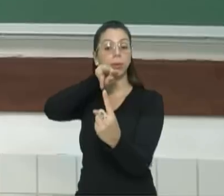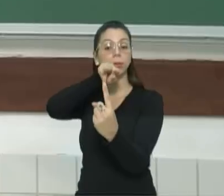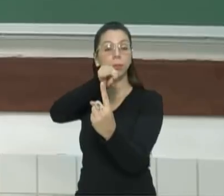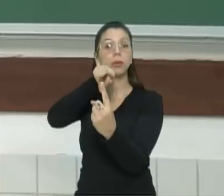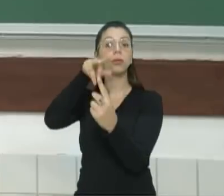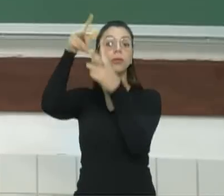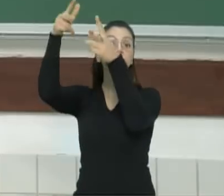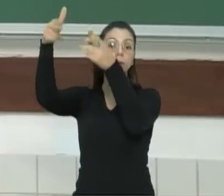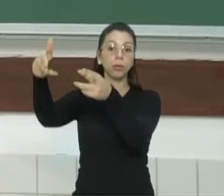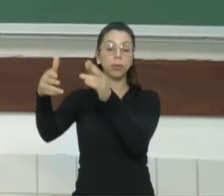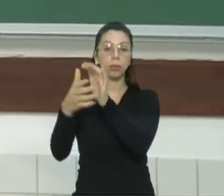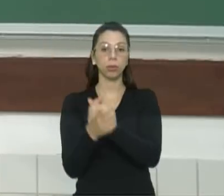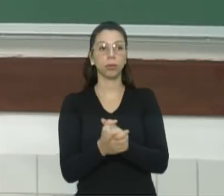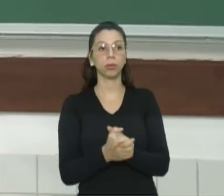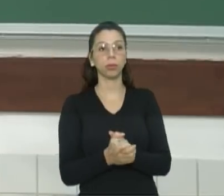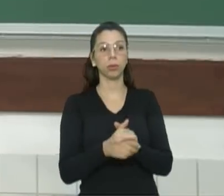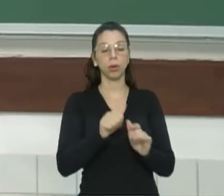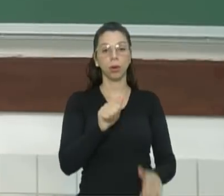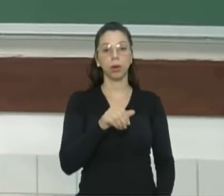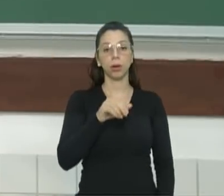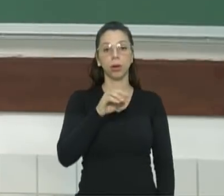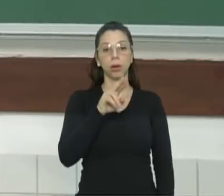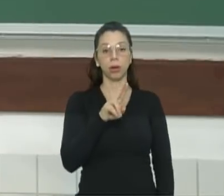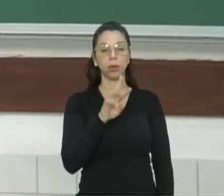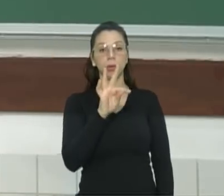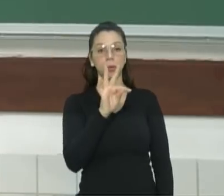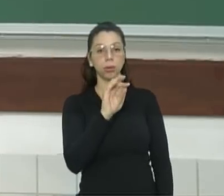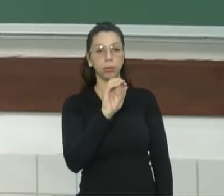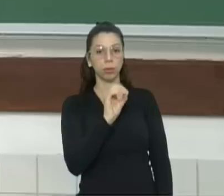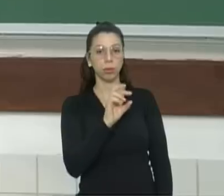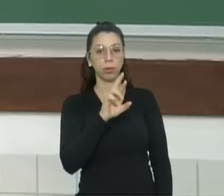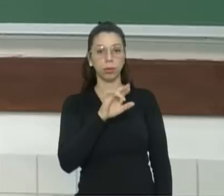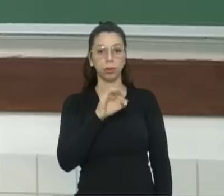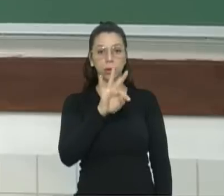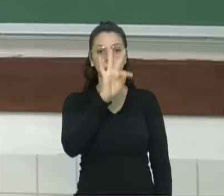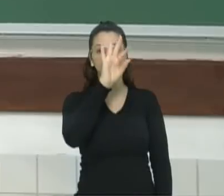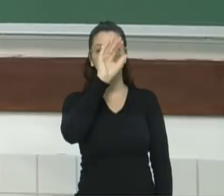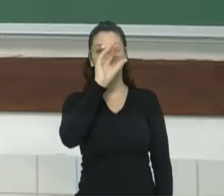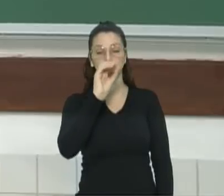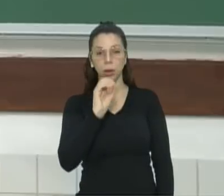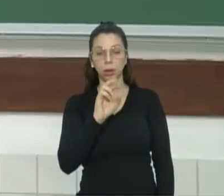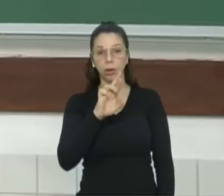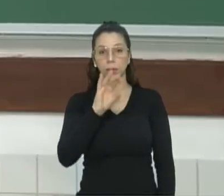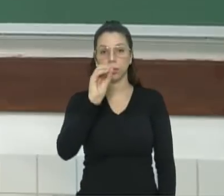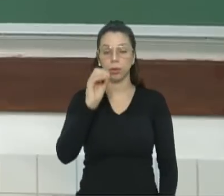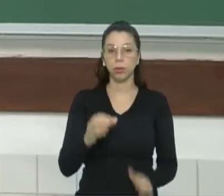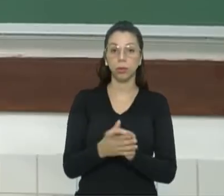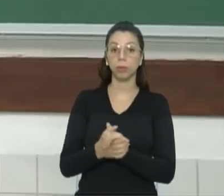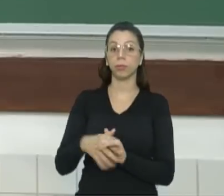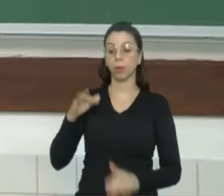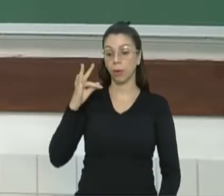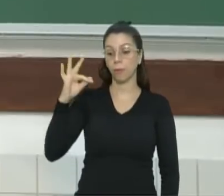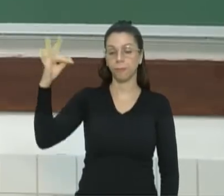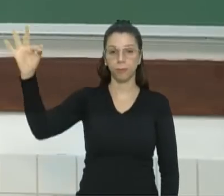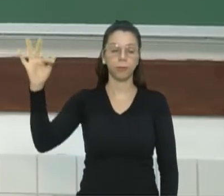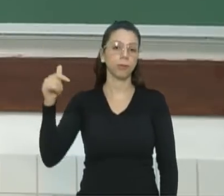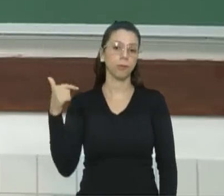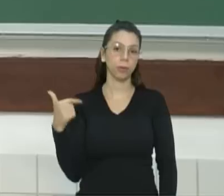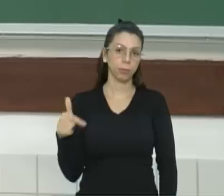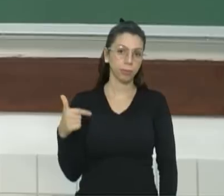no governo autoritário, eu faço com que as pessoas não pensem sobre política. A filosofia política, por exemplo, em muitos